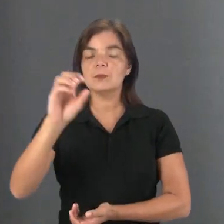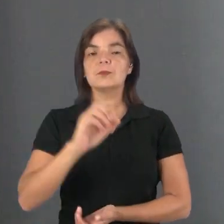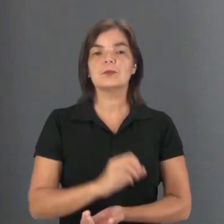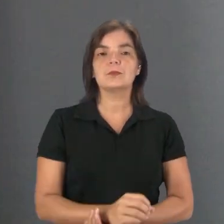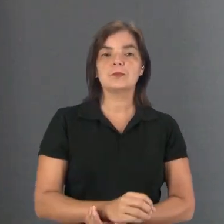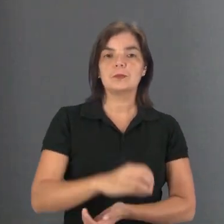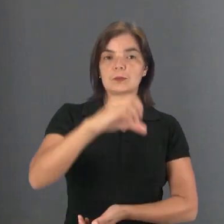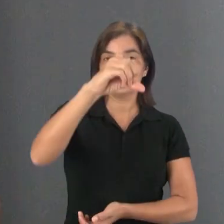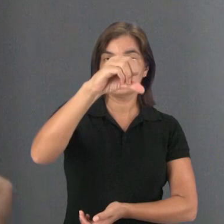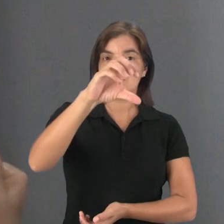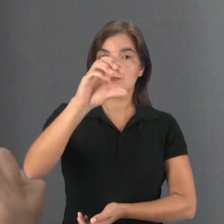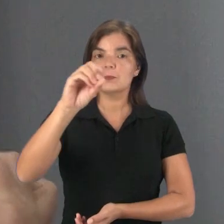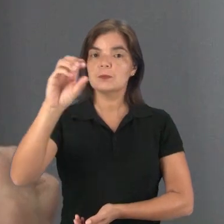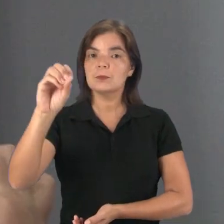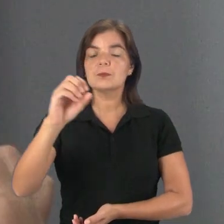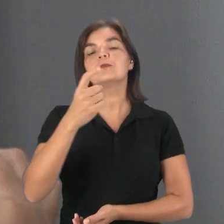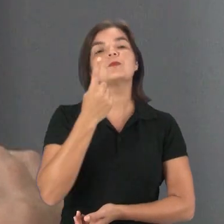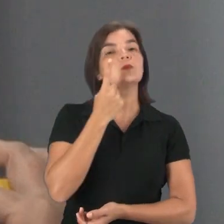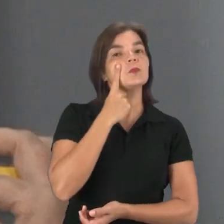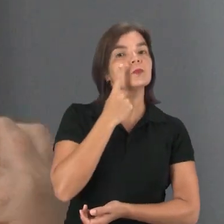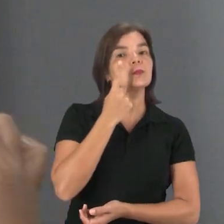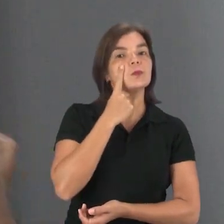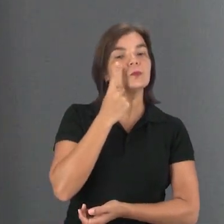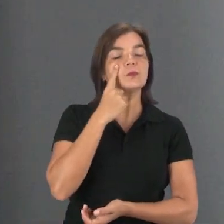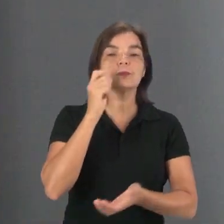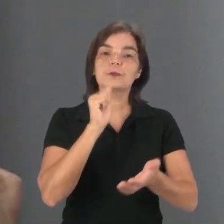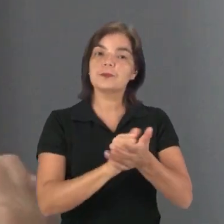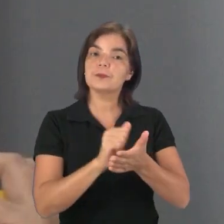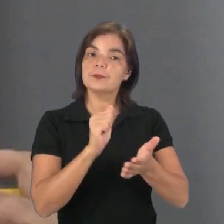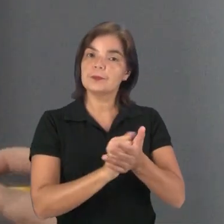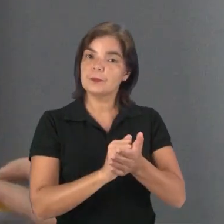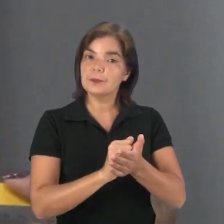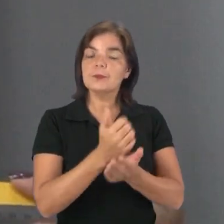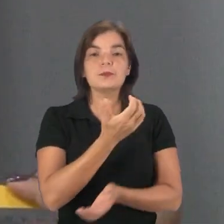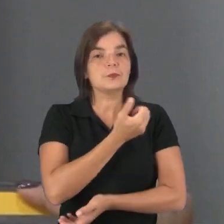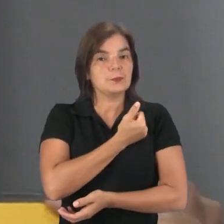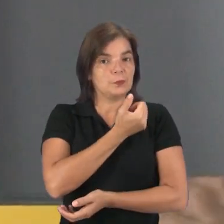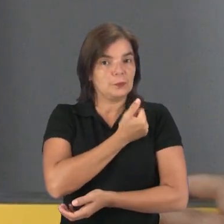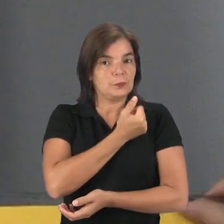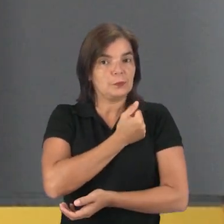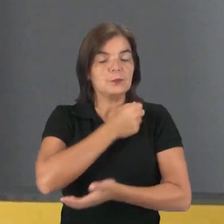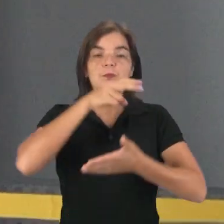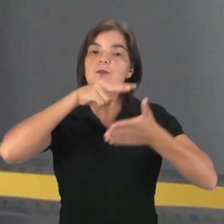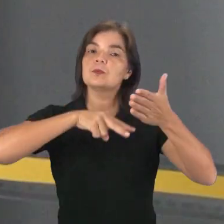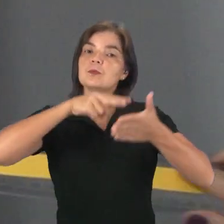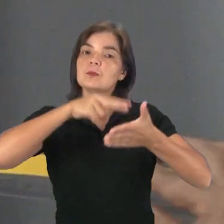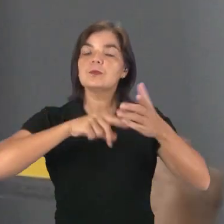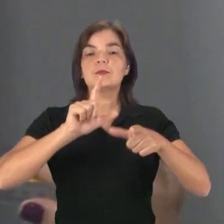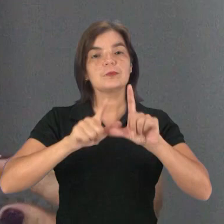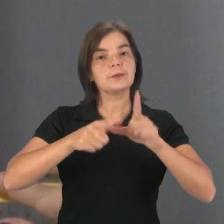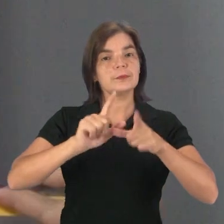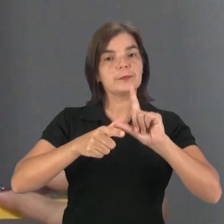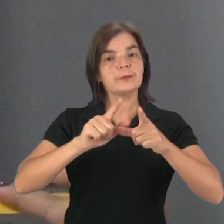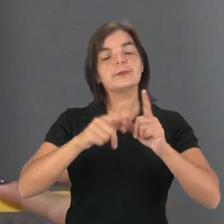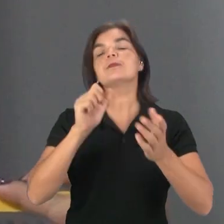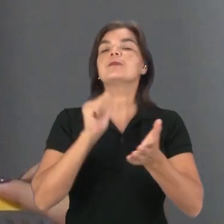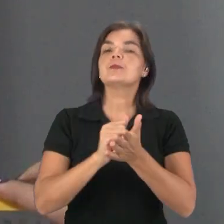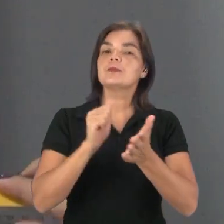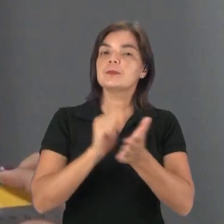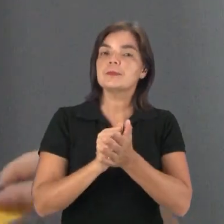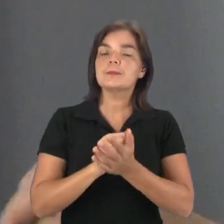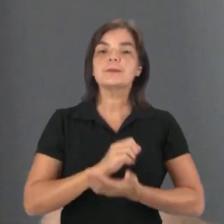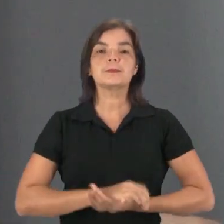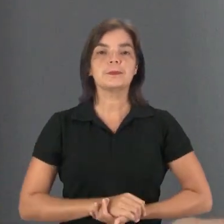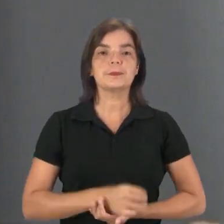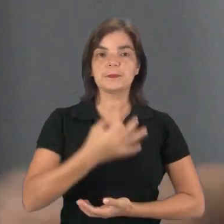800, 900. Observe a escrita em algarismo e em letrinhas, né? Que nós escrevemos como